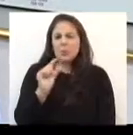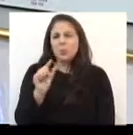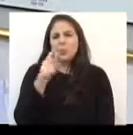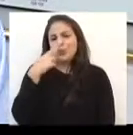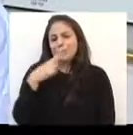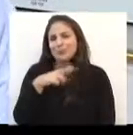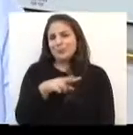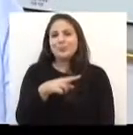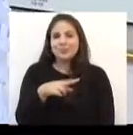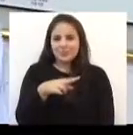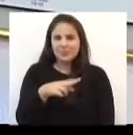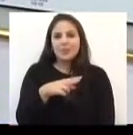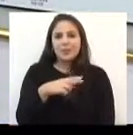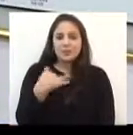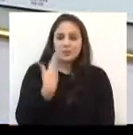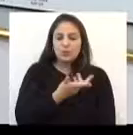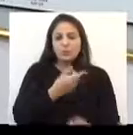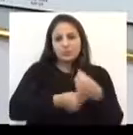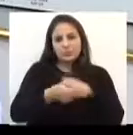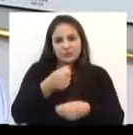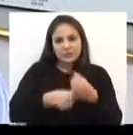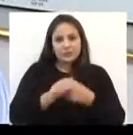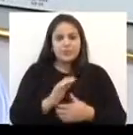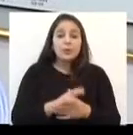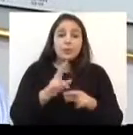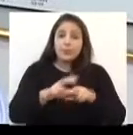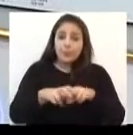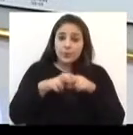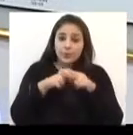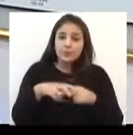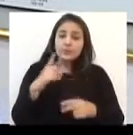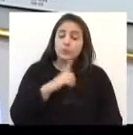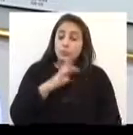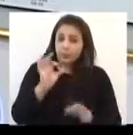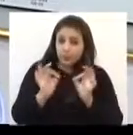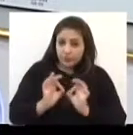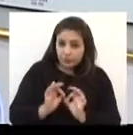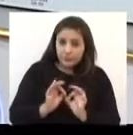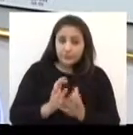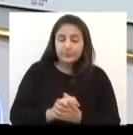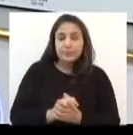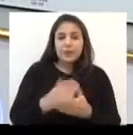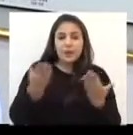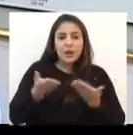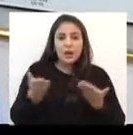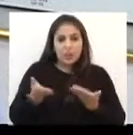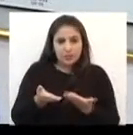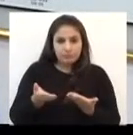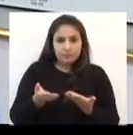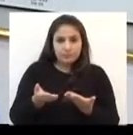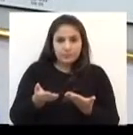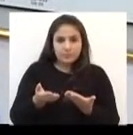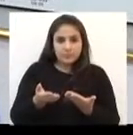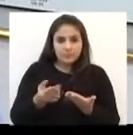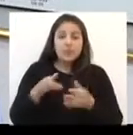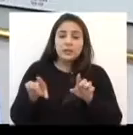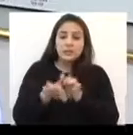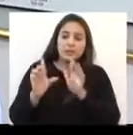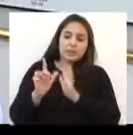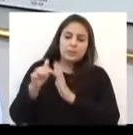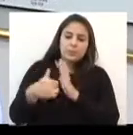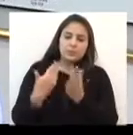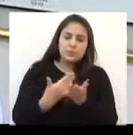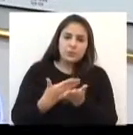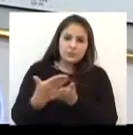visto, pela nossa administração. Então, eu tenho um projeto agora, depois que eu ingressei nesse